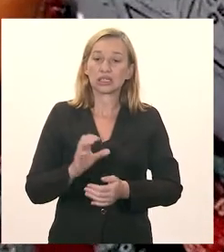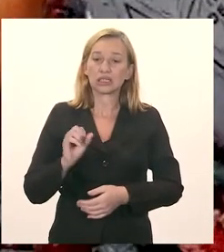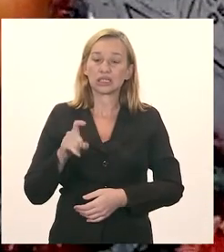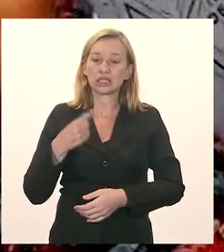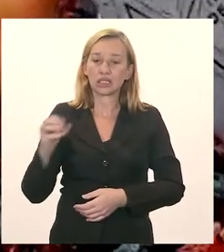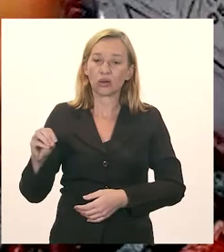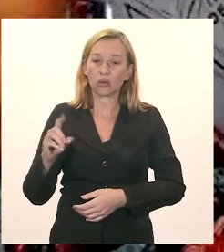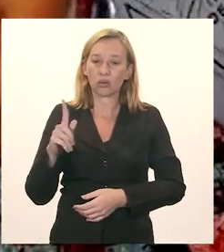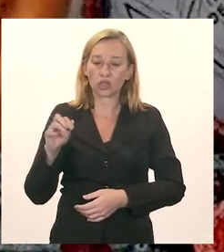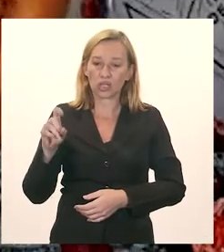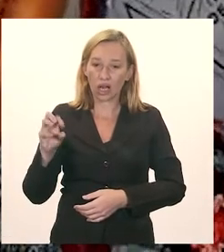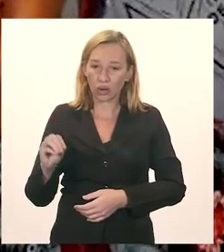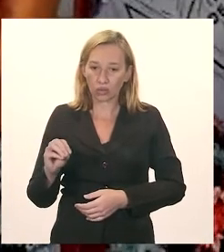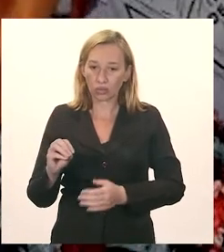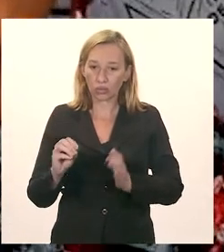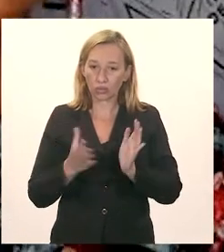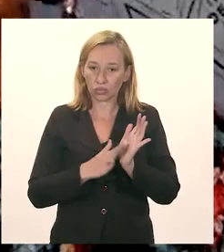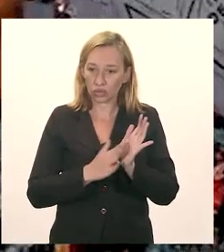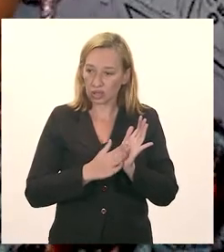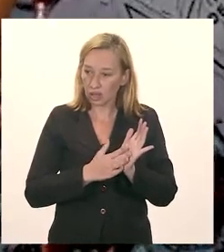São Gonçalo que diz assim: